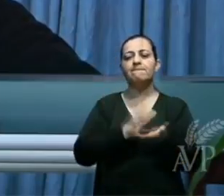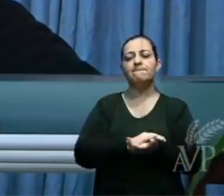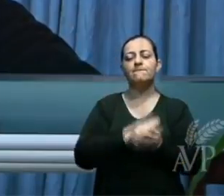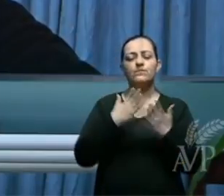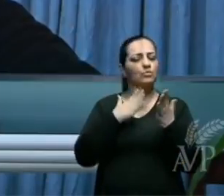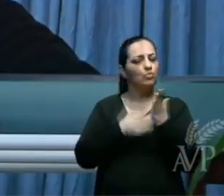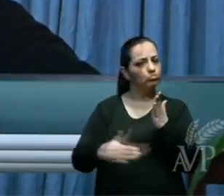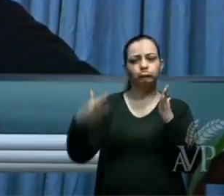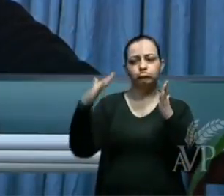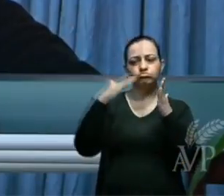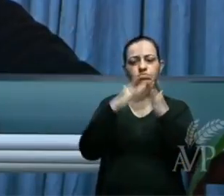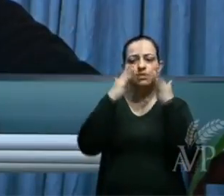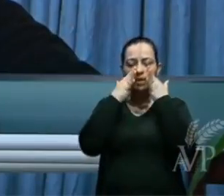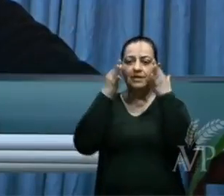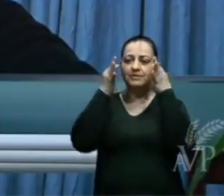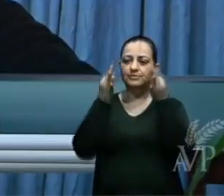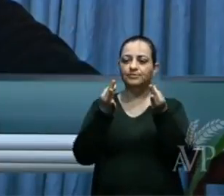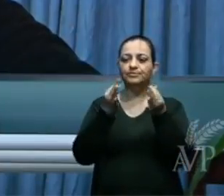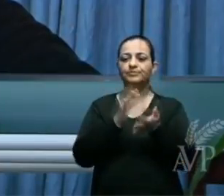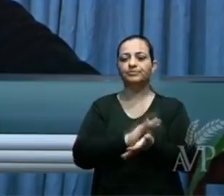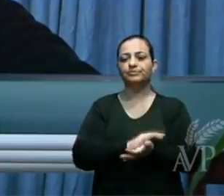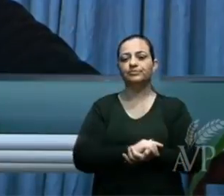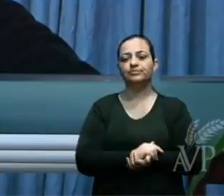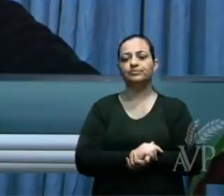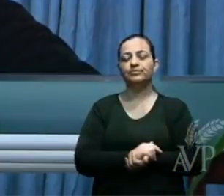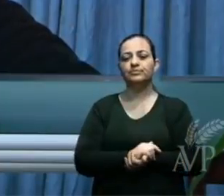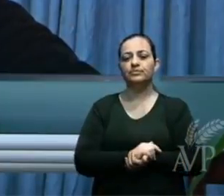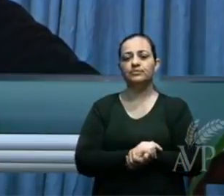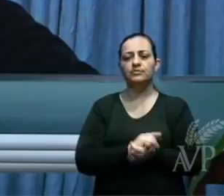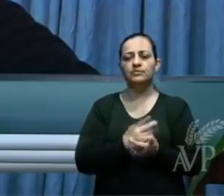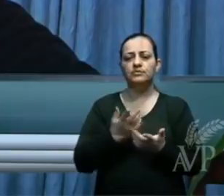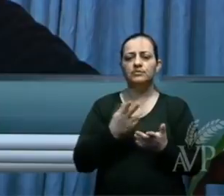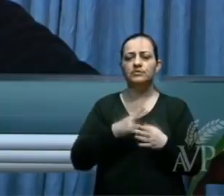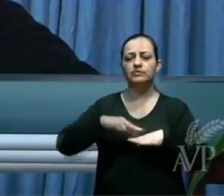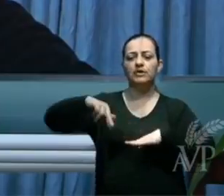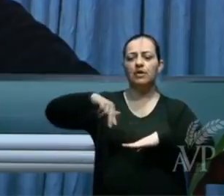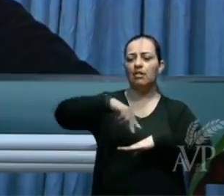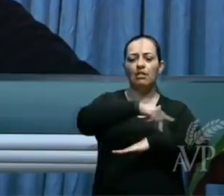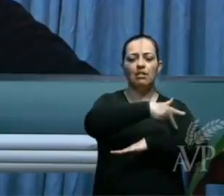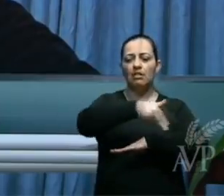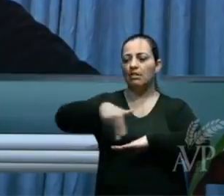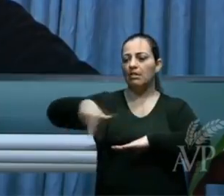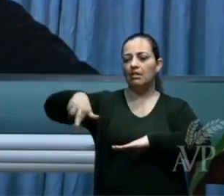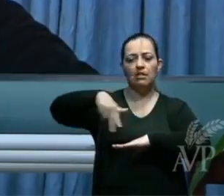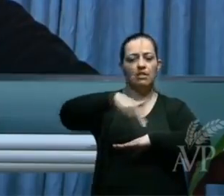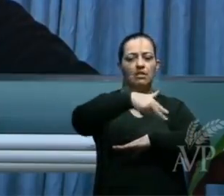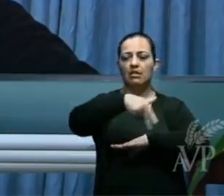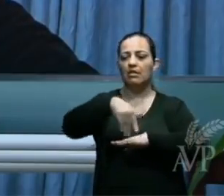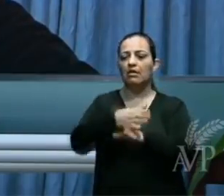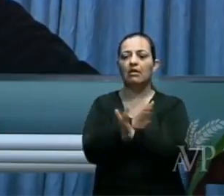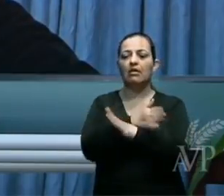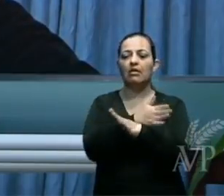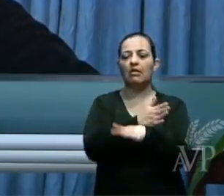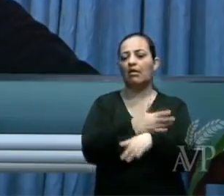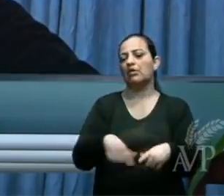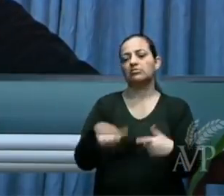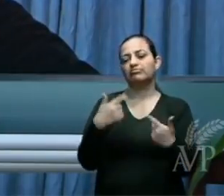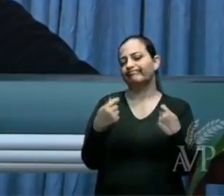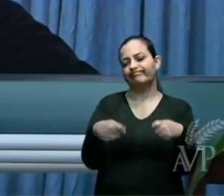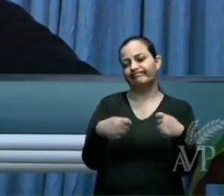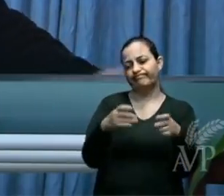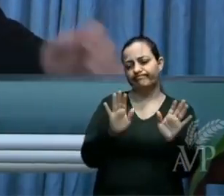toda atenção e não fique andando de uma maneira desnecessária